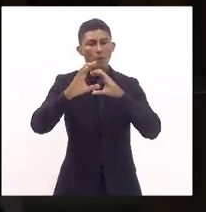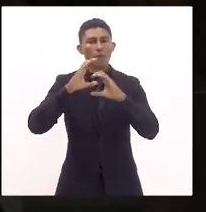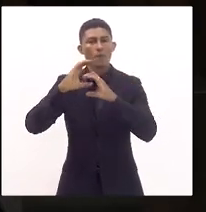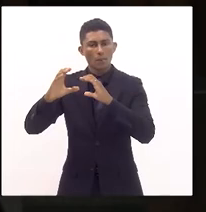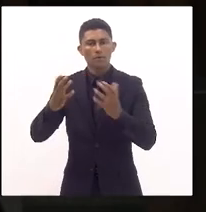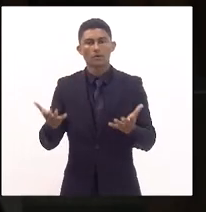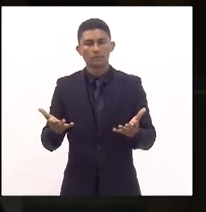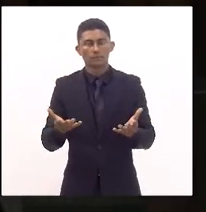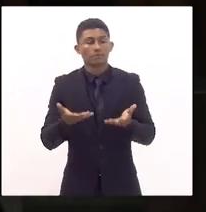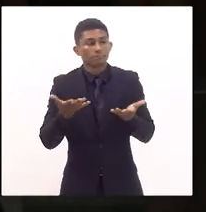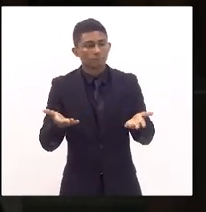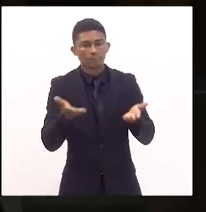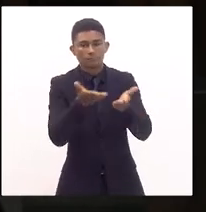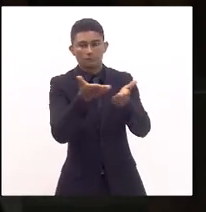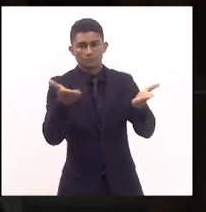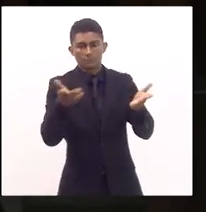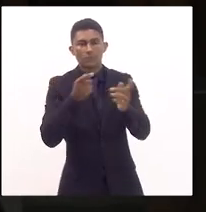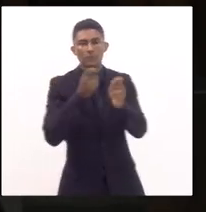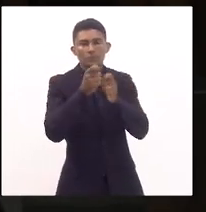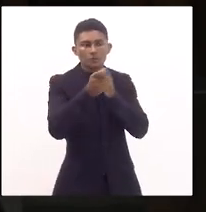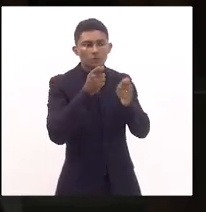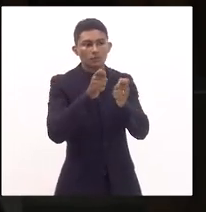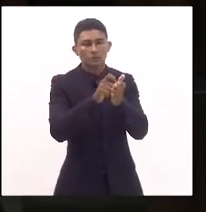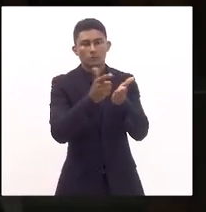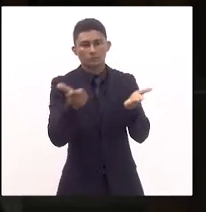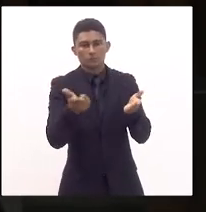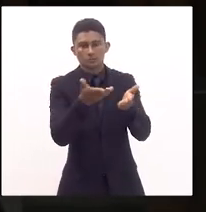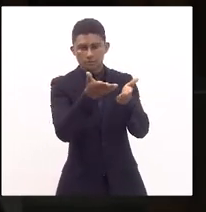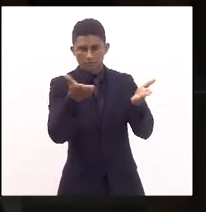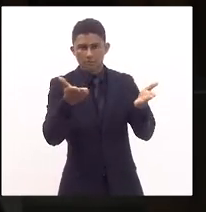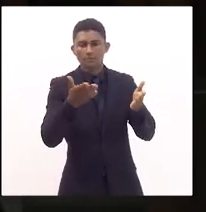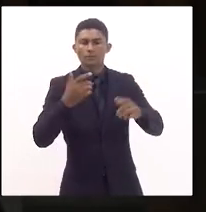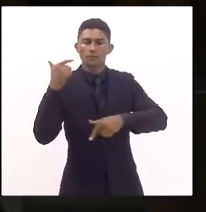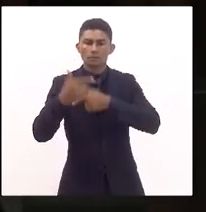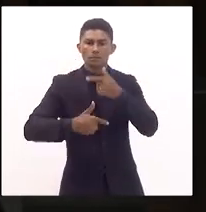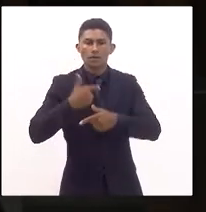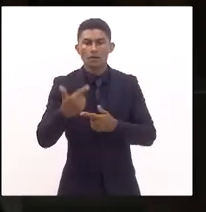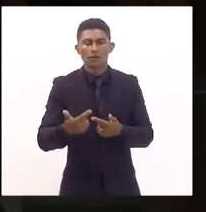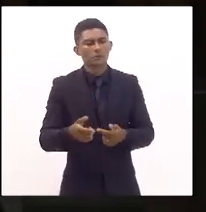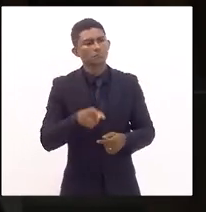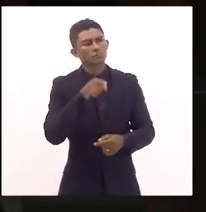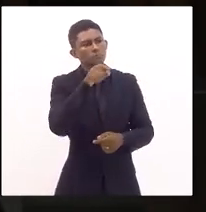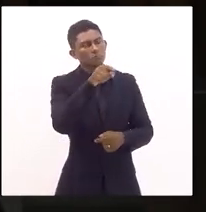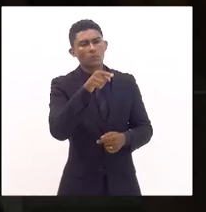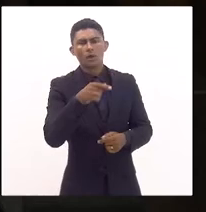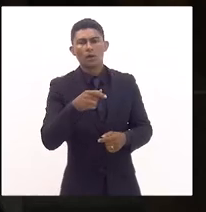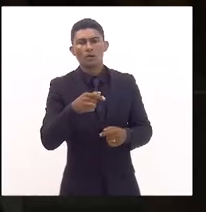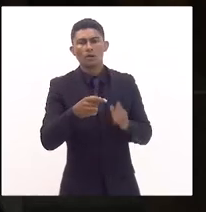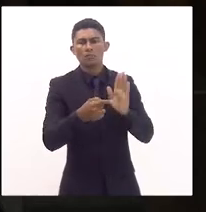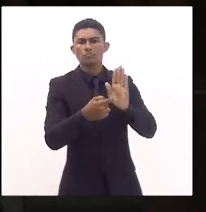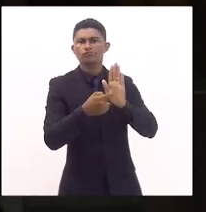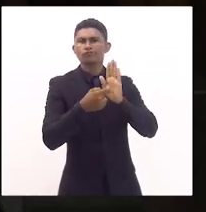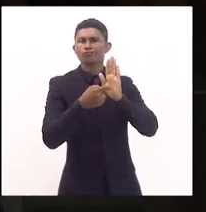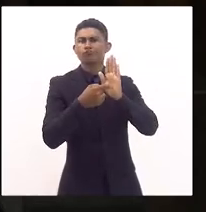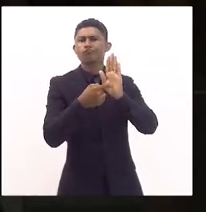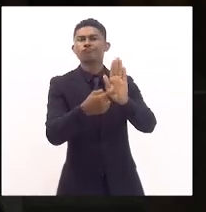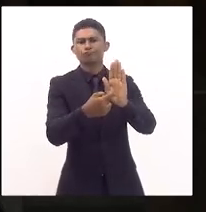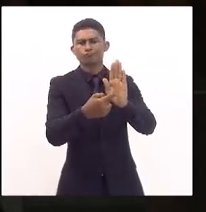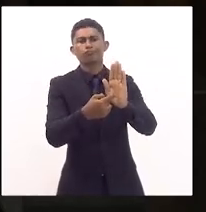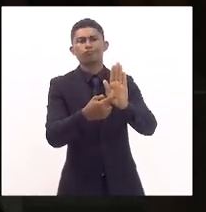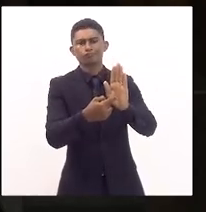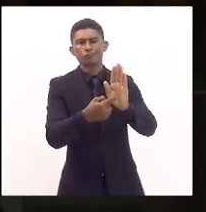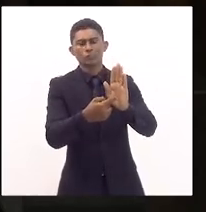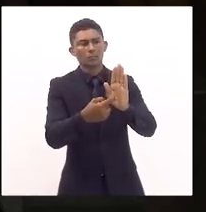o trabalho da imprensa que revela as facetas tão